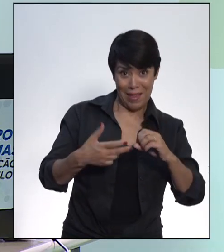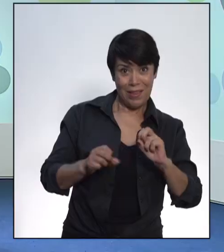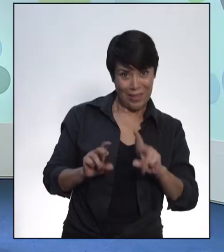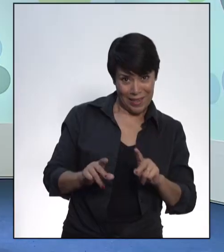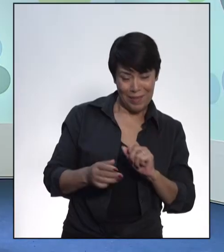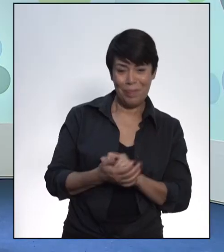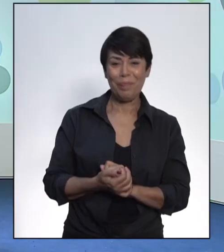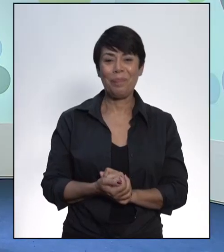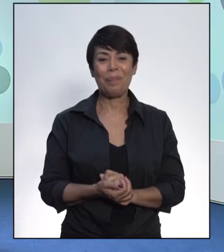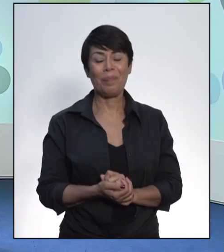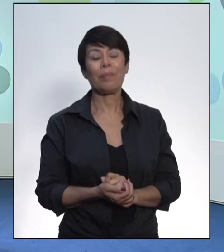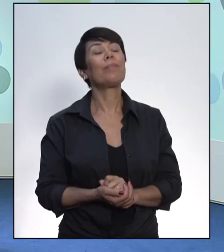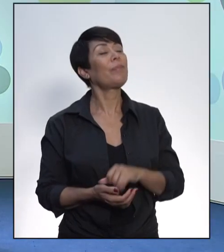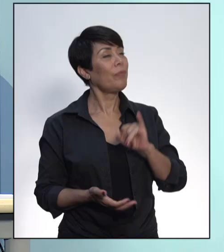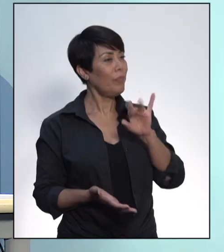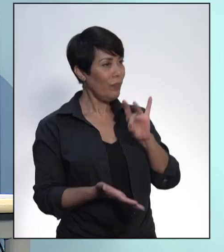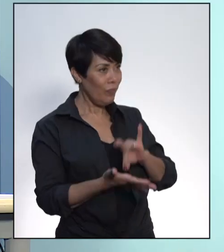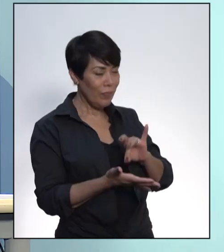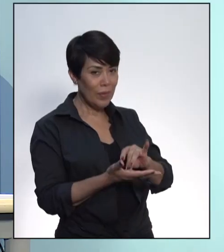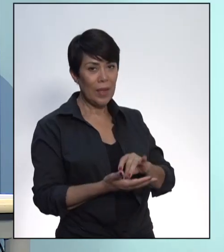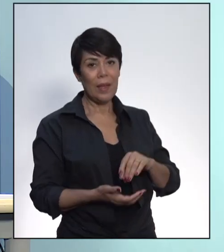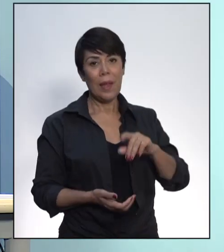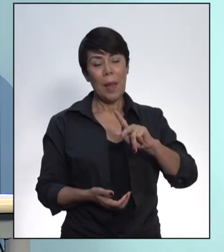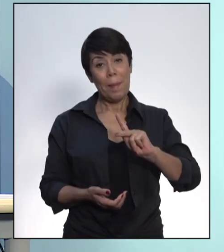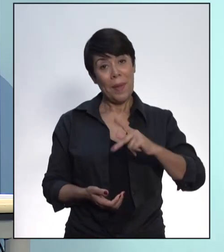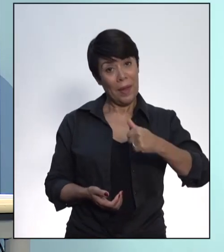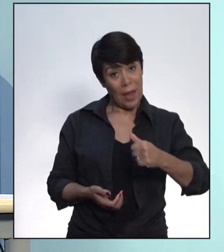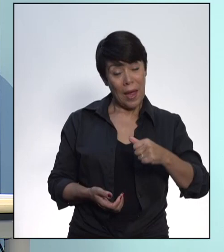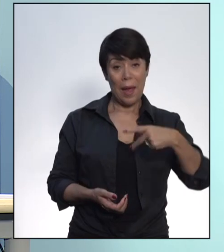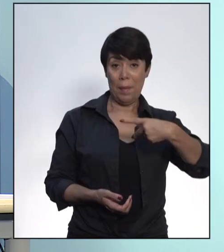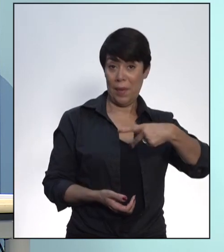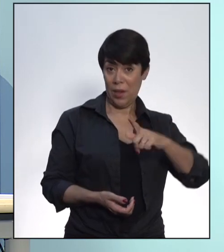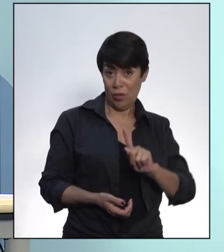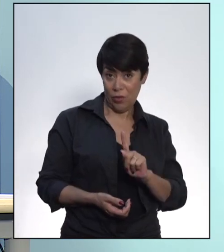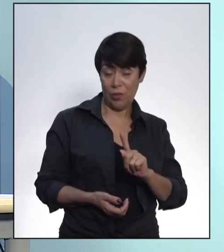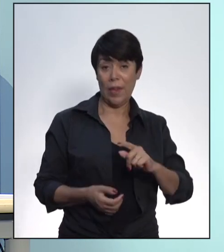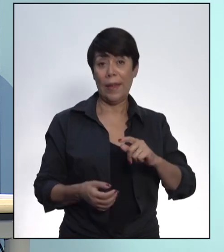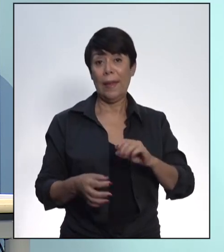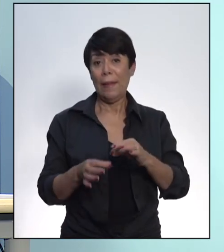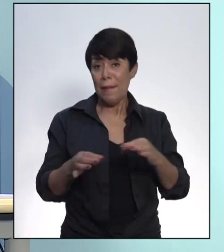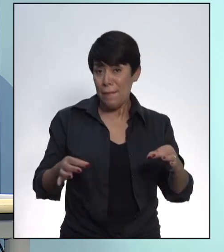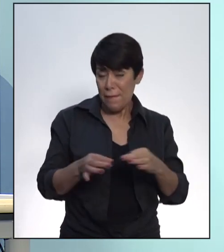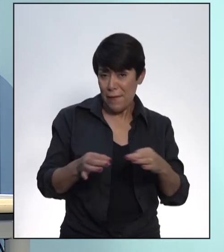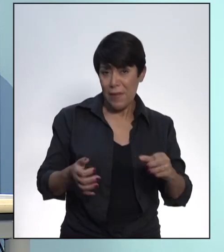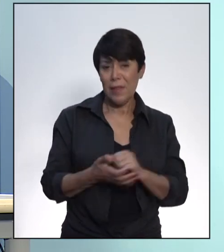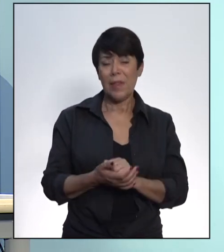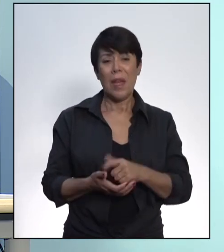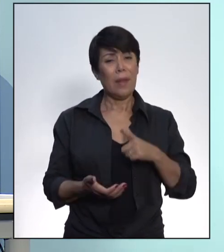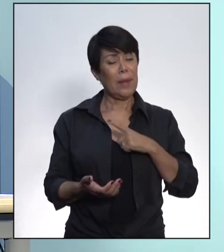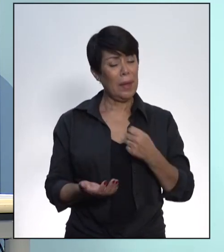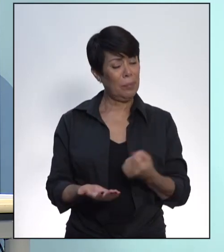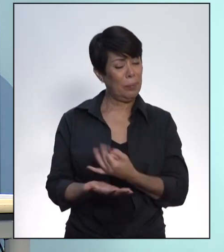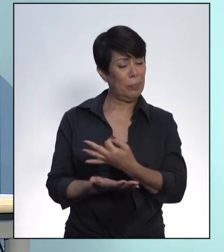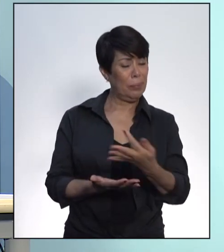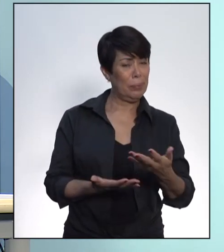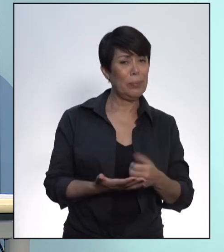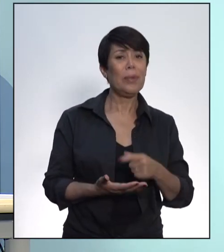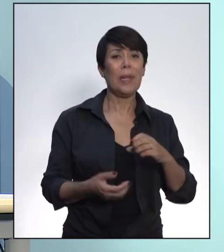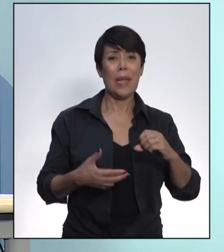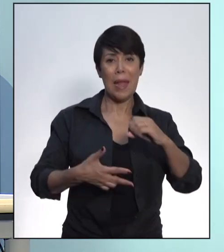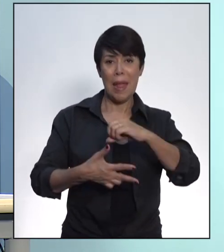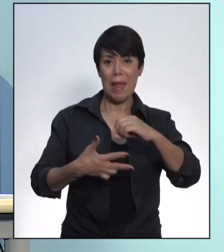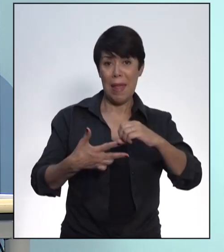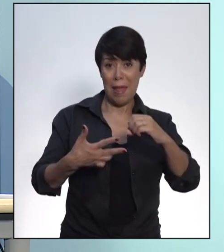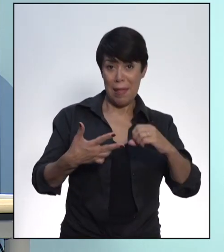Beleza? O Enem, assim, é o PA, PG, né? PA, PG, física. Tem toda a questão aí que cai no Enem